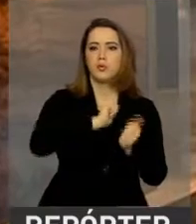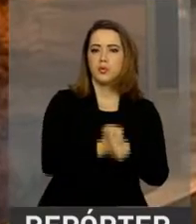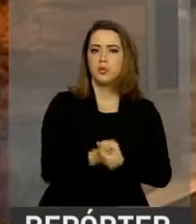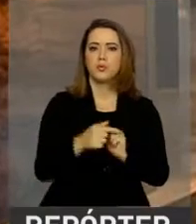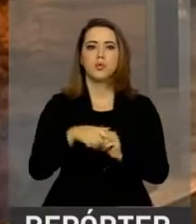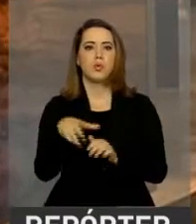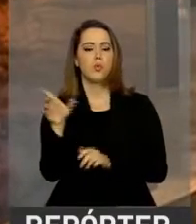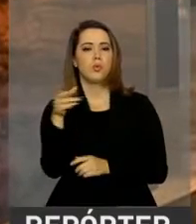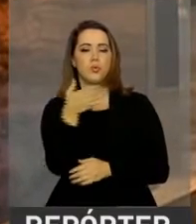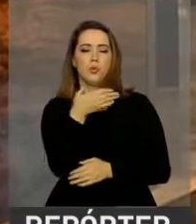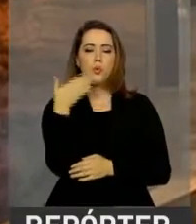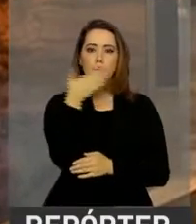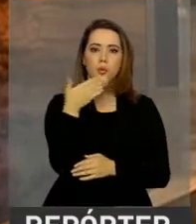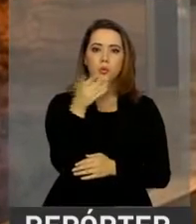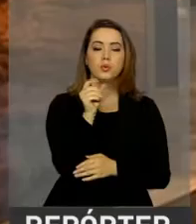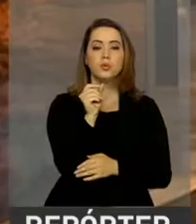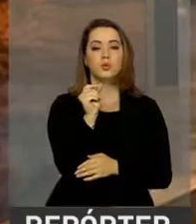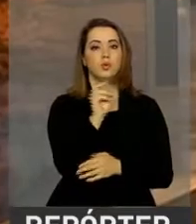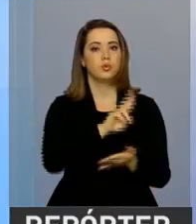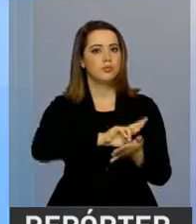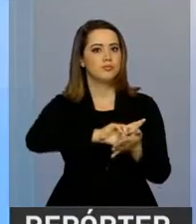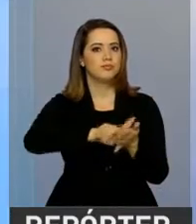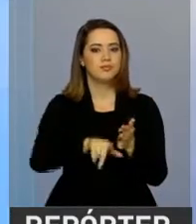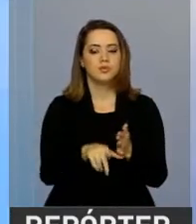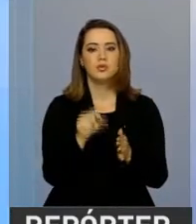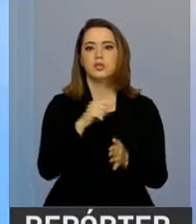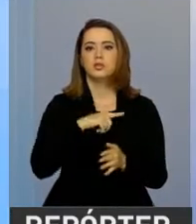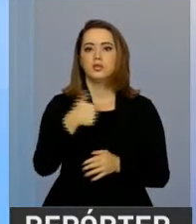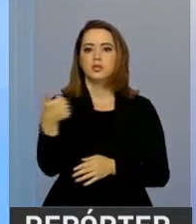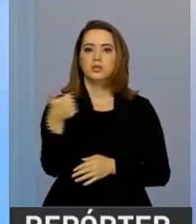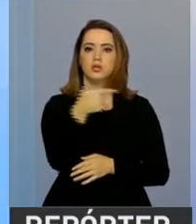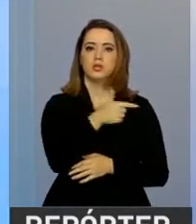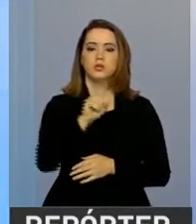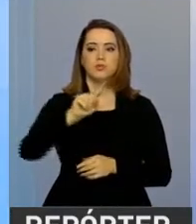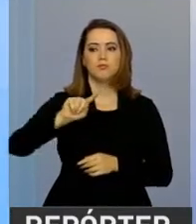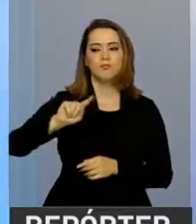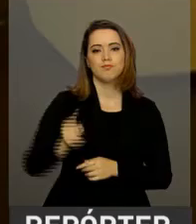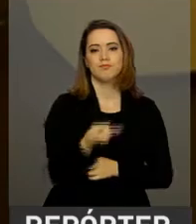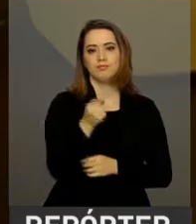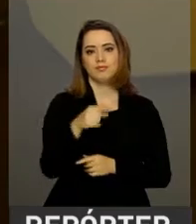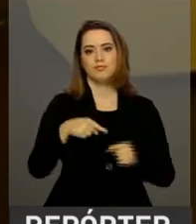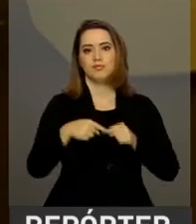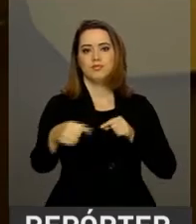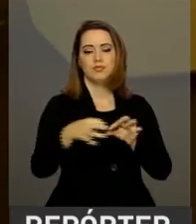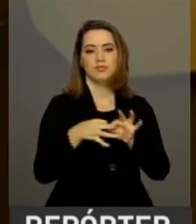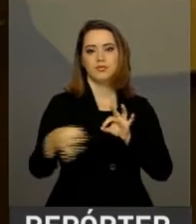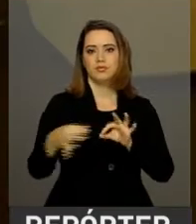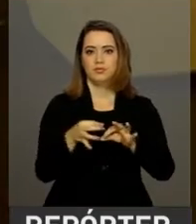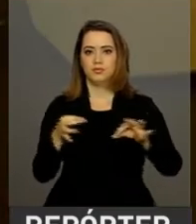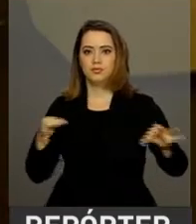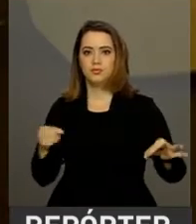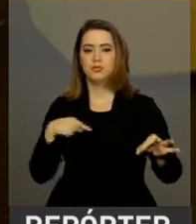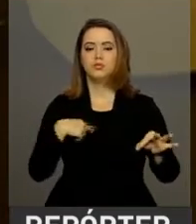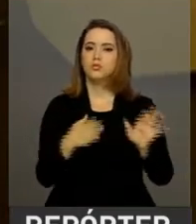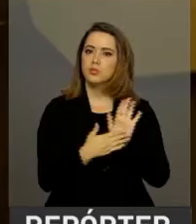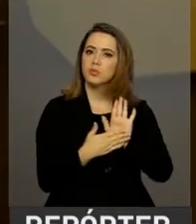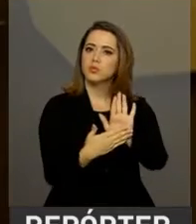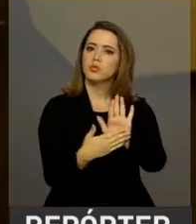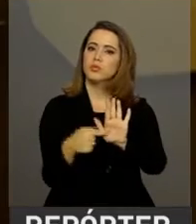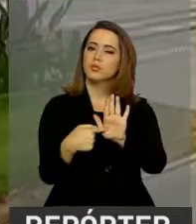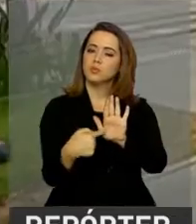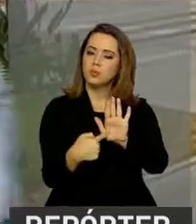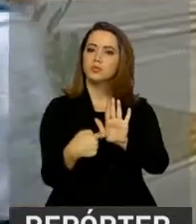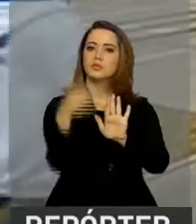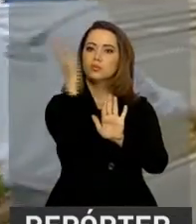e cores, tudo em mais de 12 mil metros quadrados. Uma oportunidade para apresentar o Brasil ao